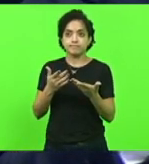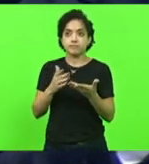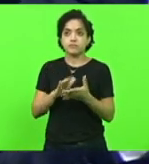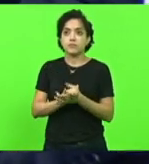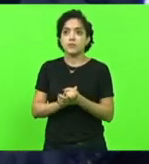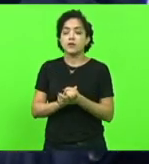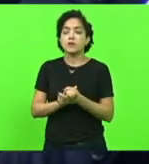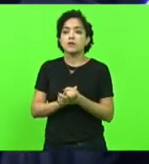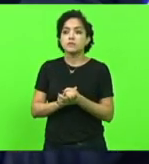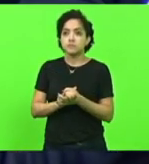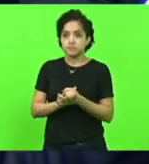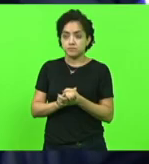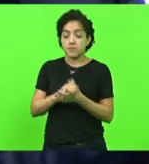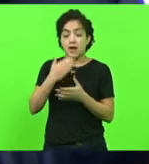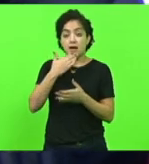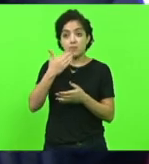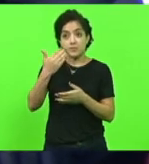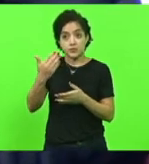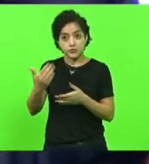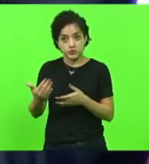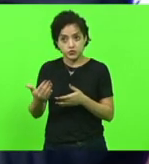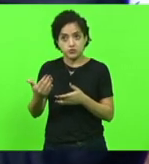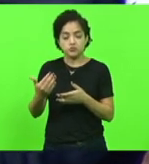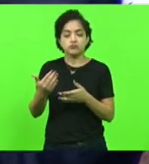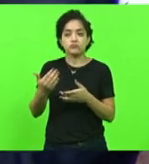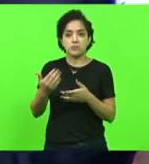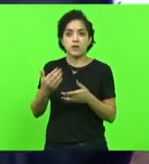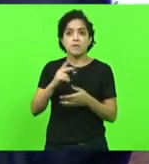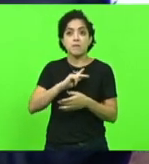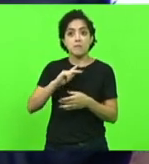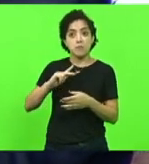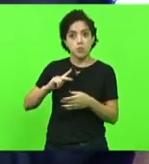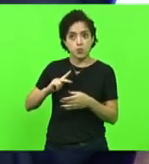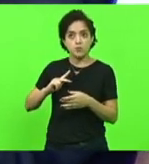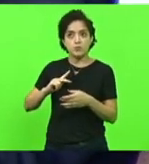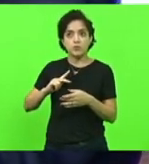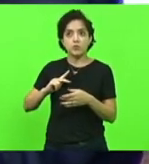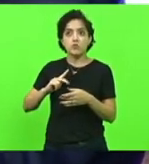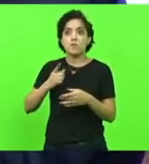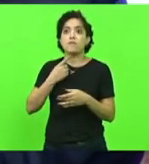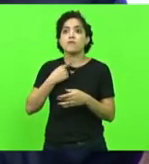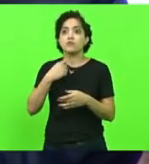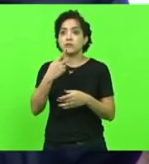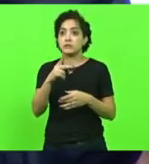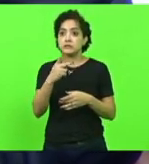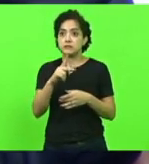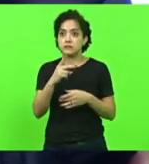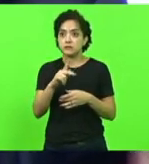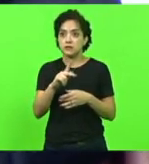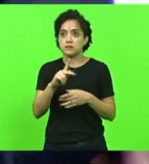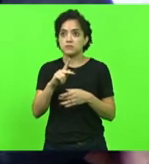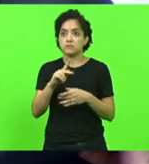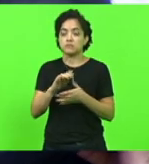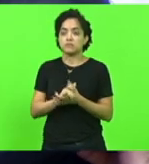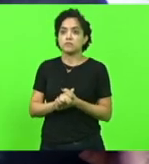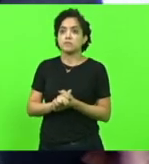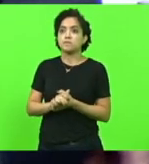exoneração a pedido de cargo público é ato voluntário e irrevogável.